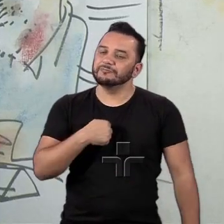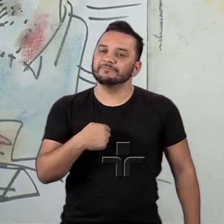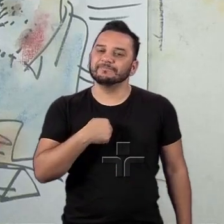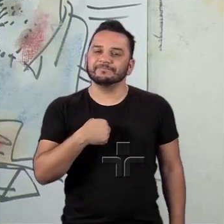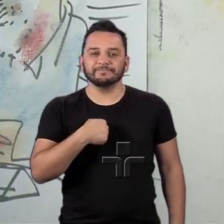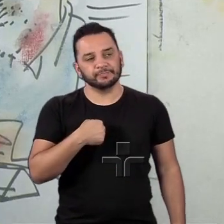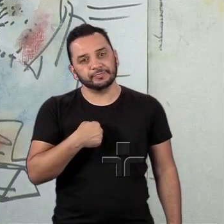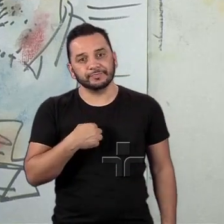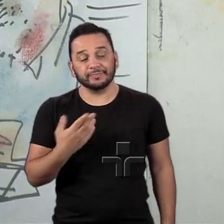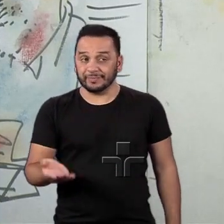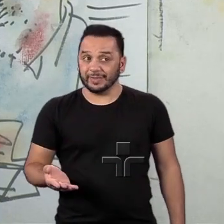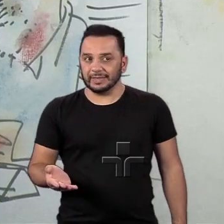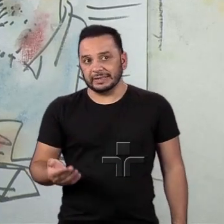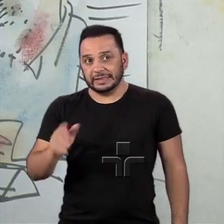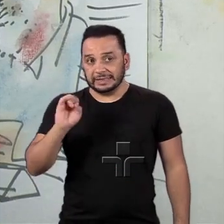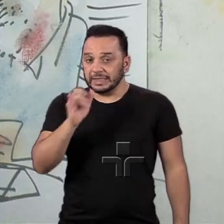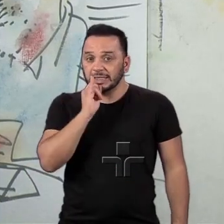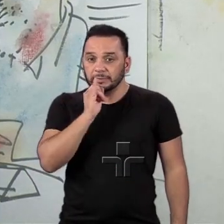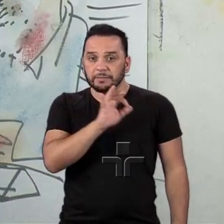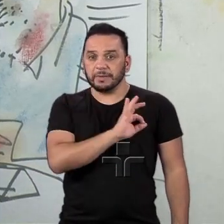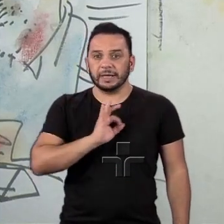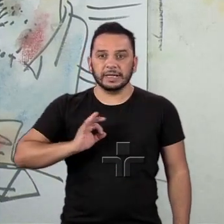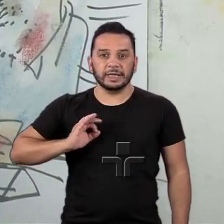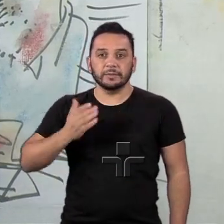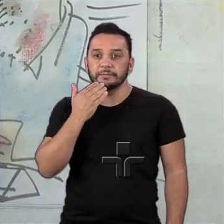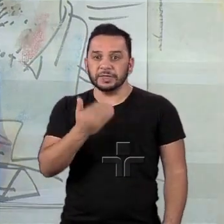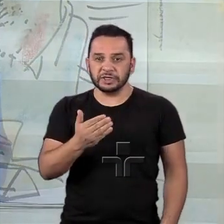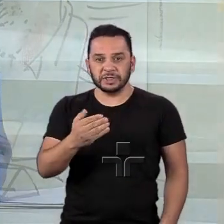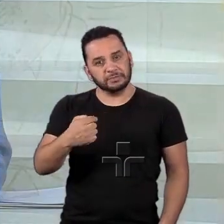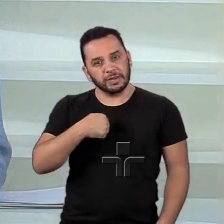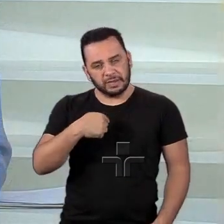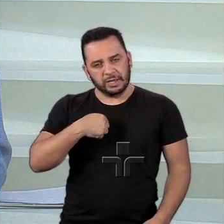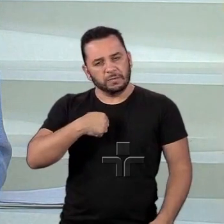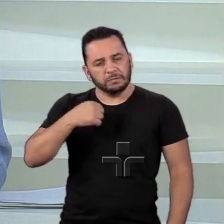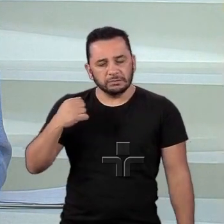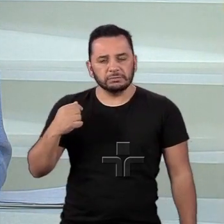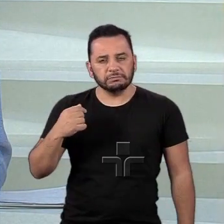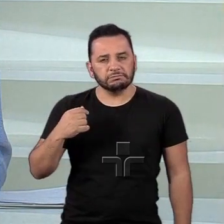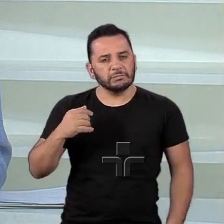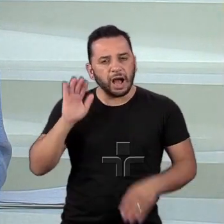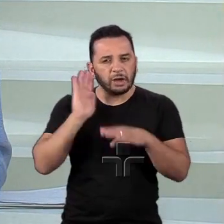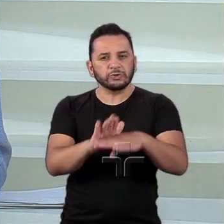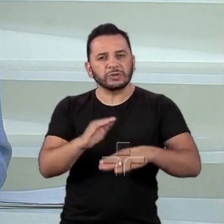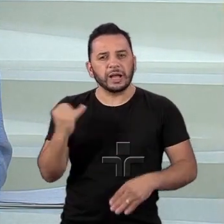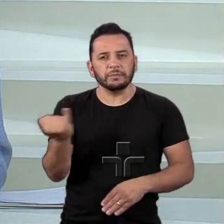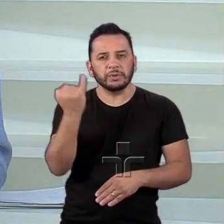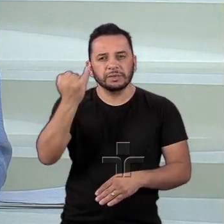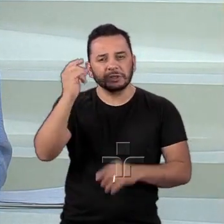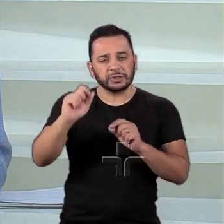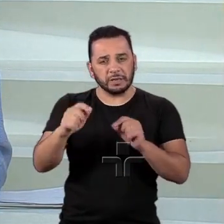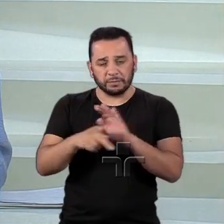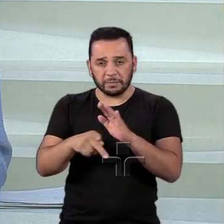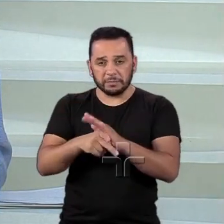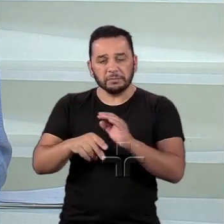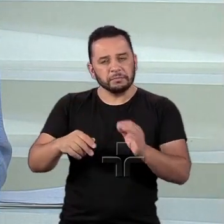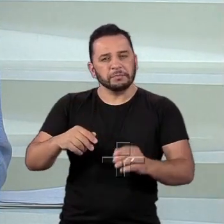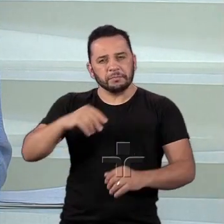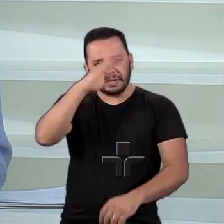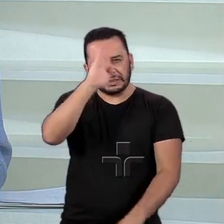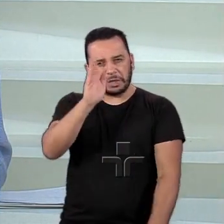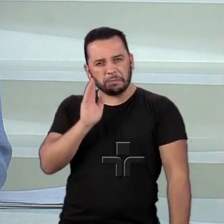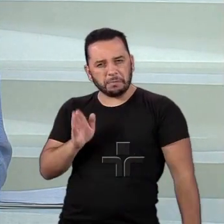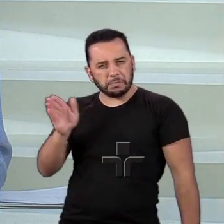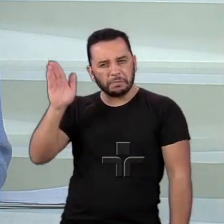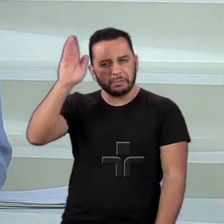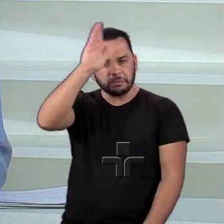a Marina pedir para que eu faça um papel importantíssimo, quer circular o Brasil dia e noite, na Amazônia,